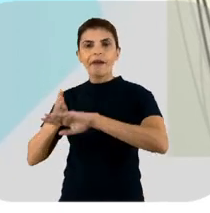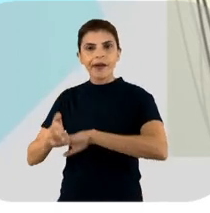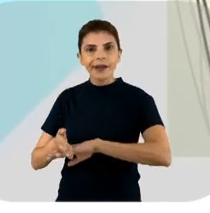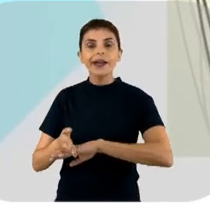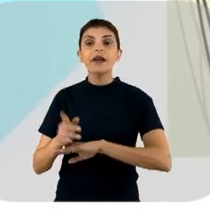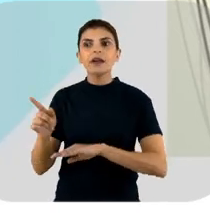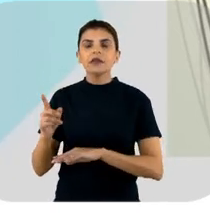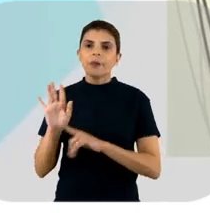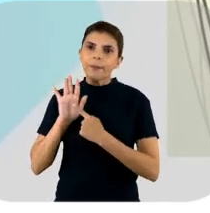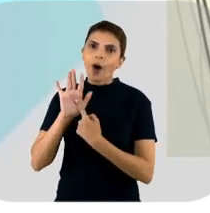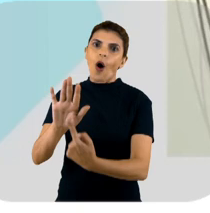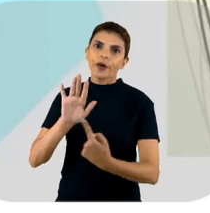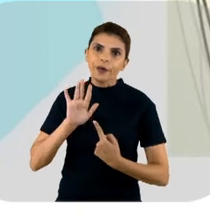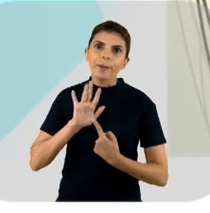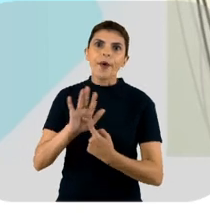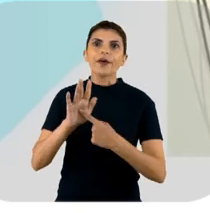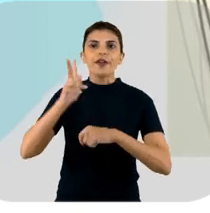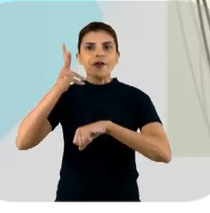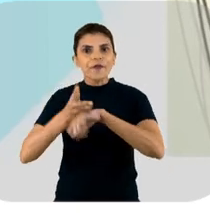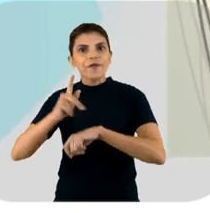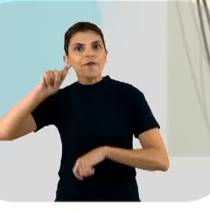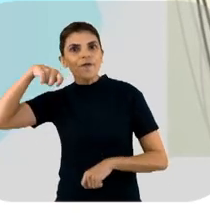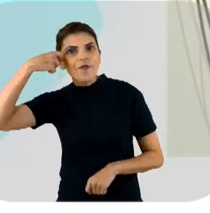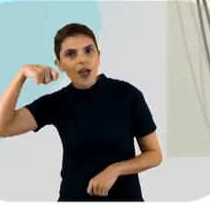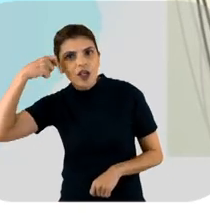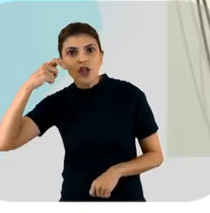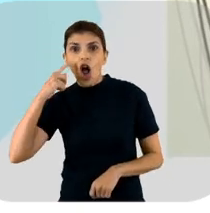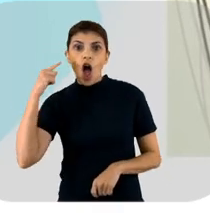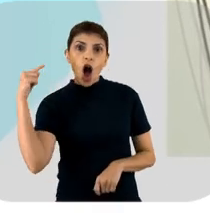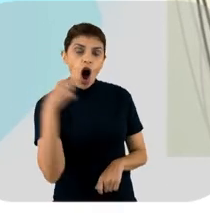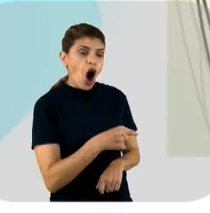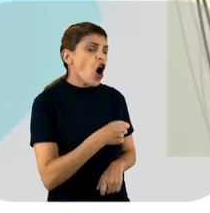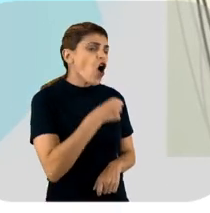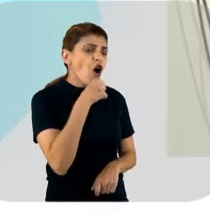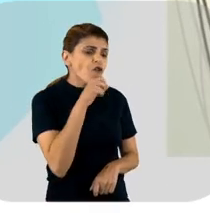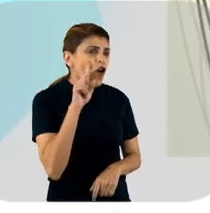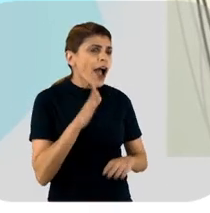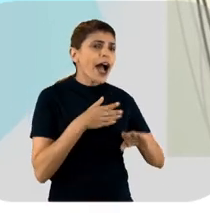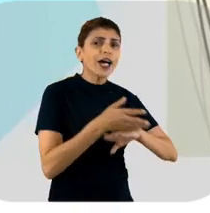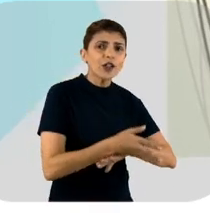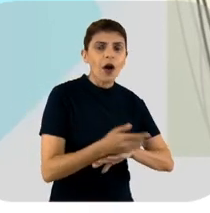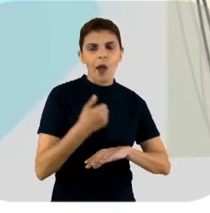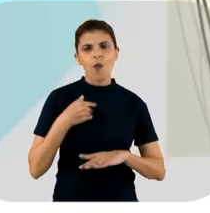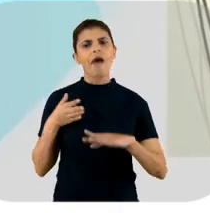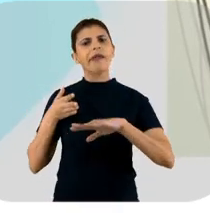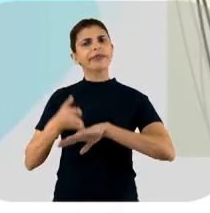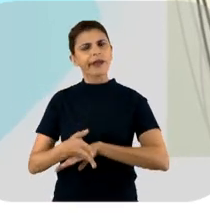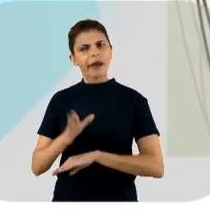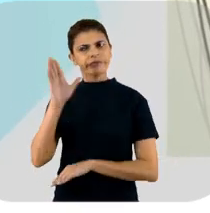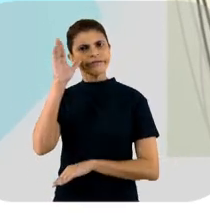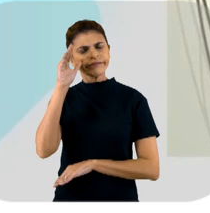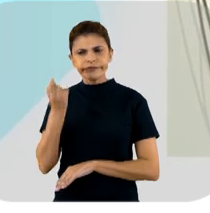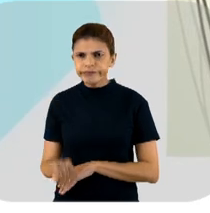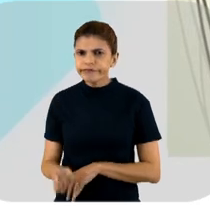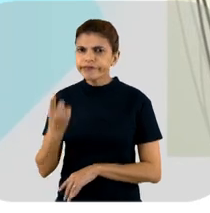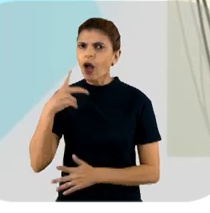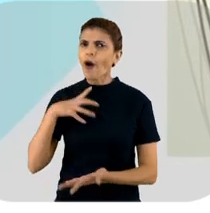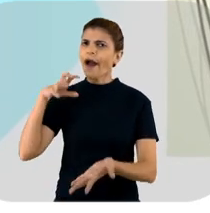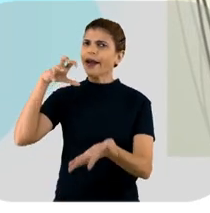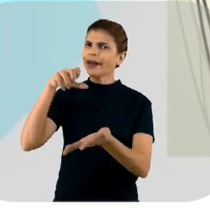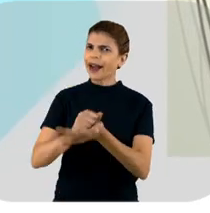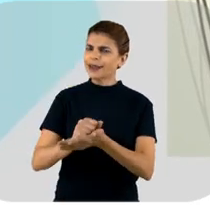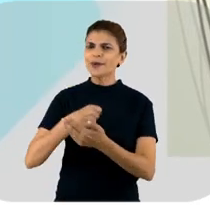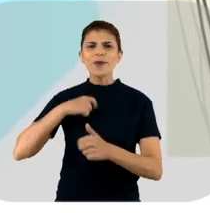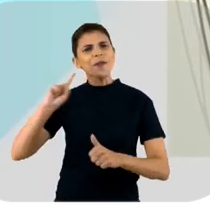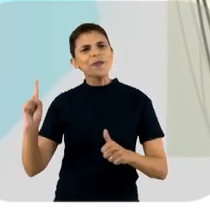TikTok, porque ele só me mostrava vídeos do TikTok, e me dizia: avó, por que você não entra no TikTok? Aí eu entrei, e eu